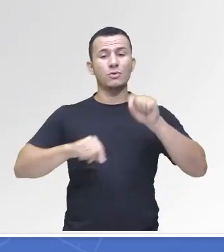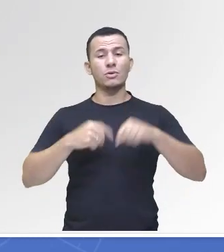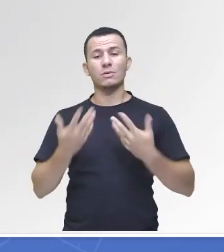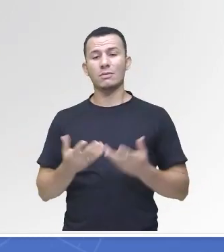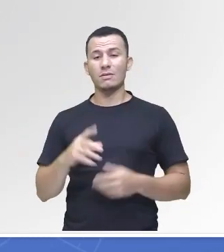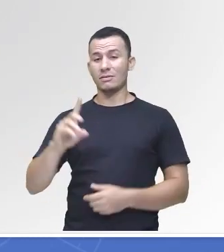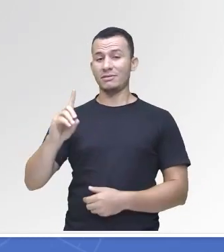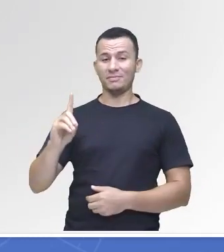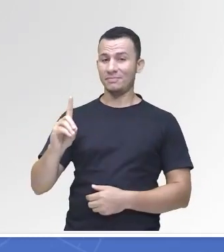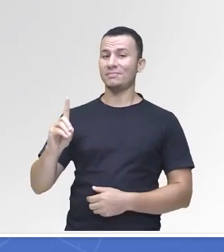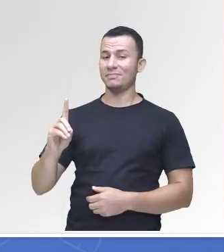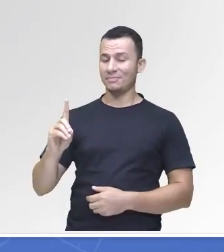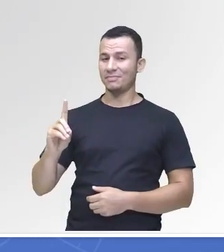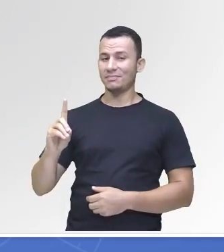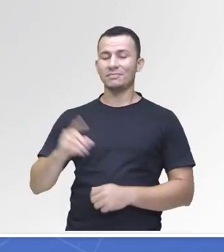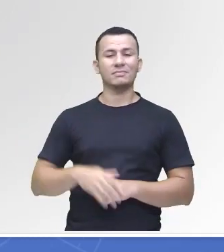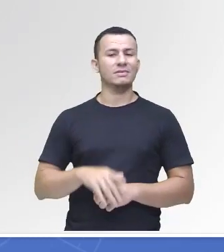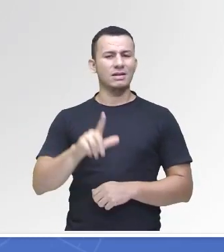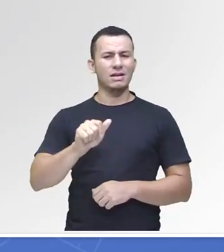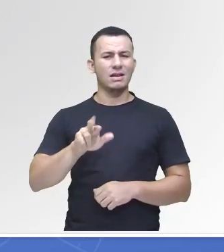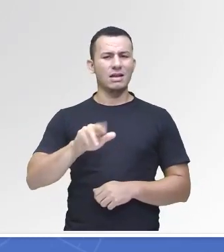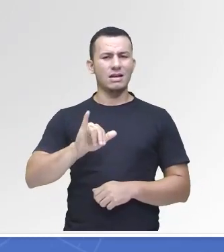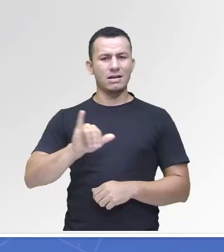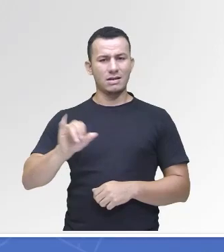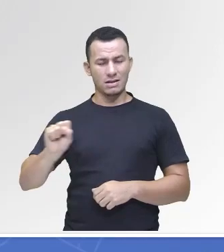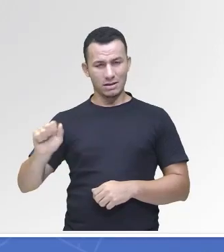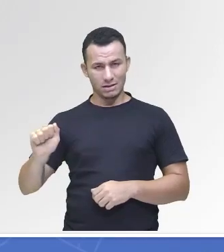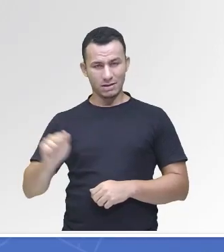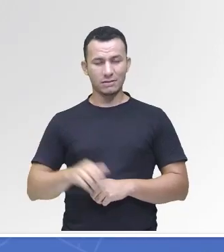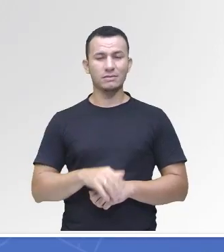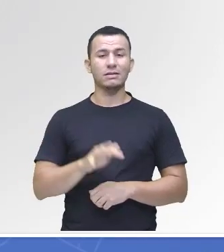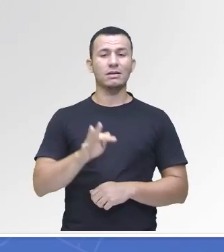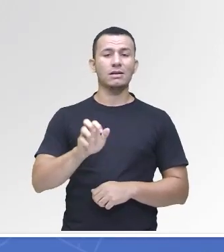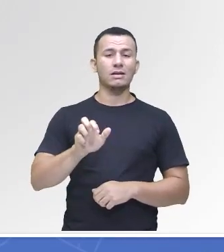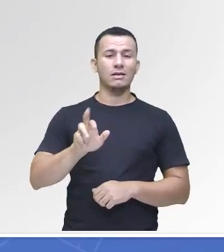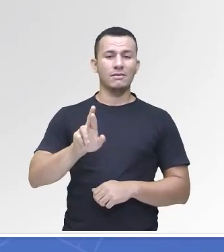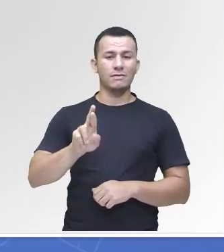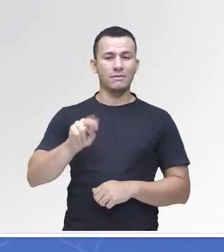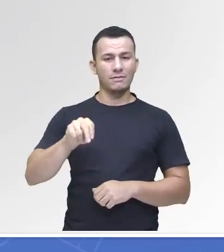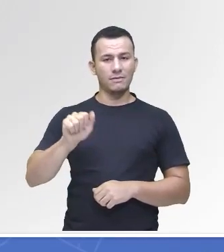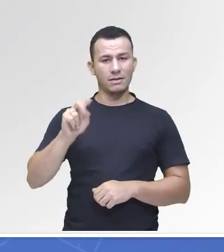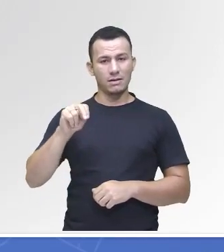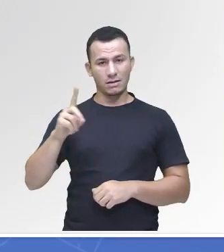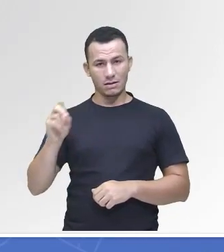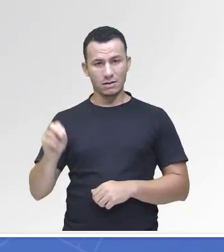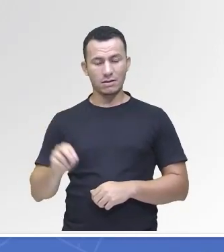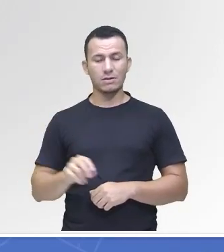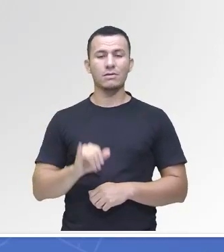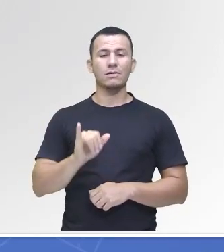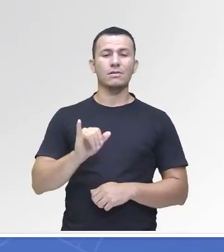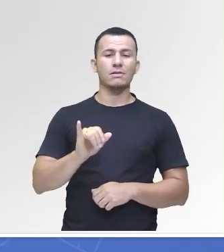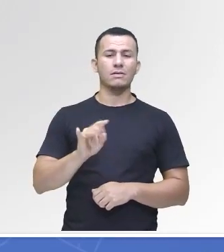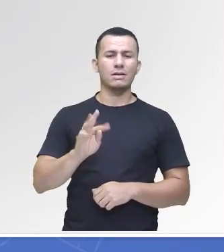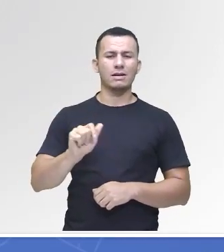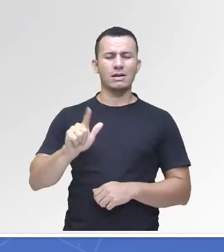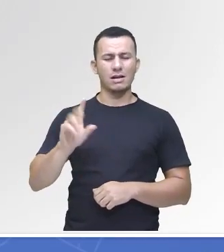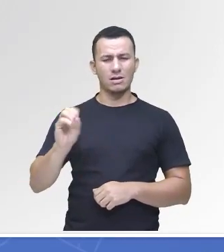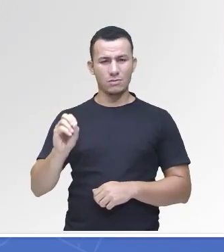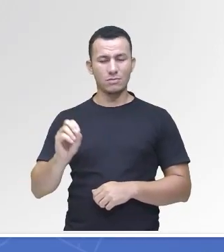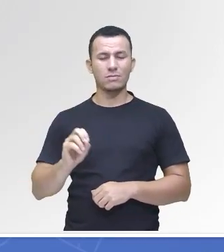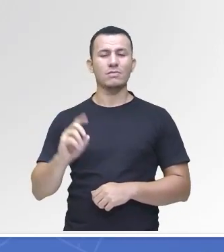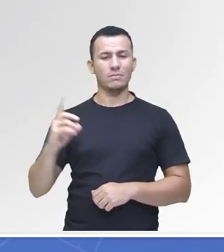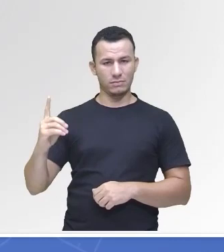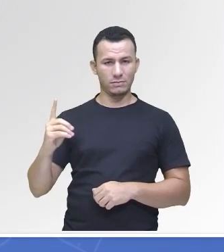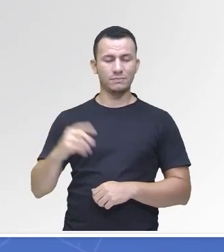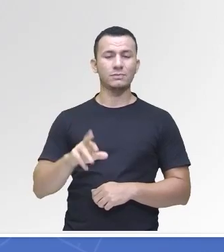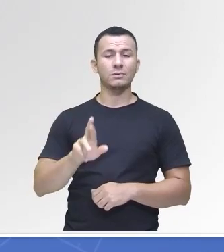D, como a Larissa, o Fernando, o Silvio Ítalo marcou também a alternativa D,